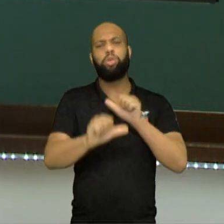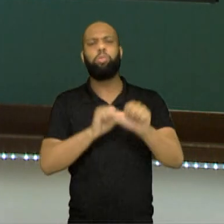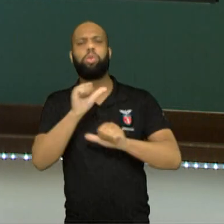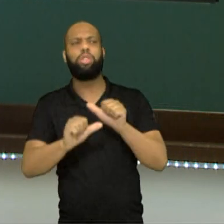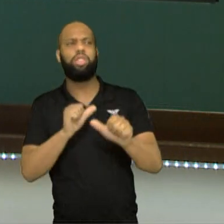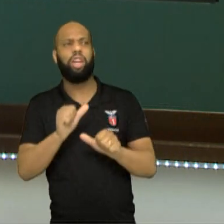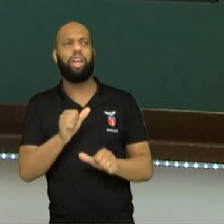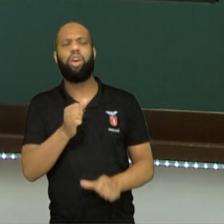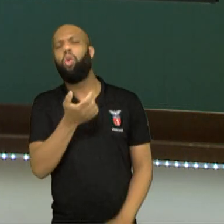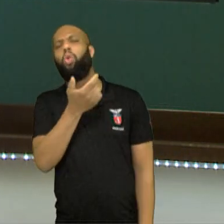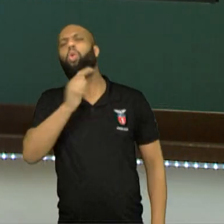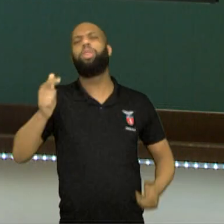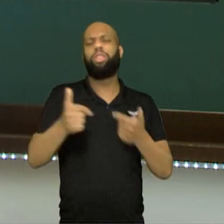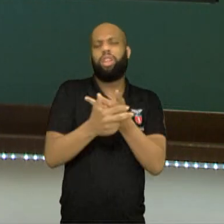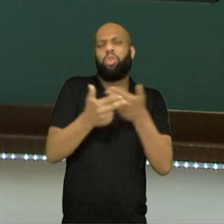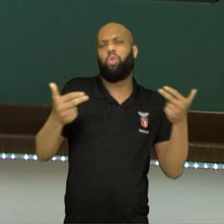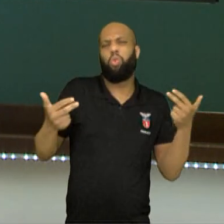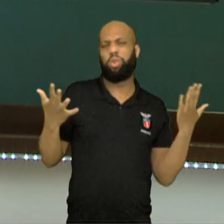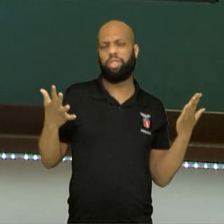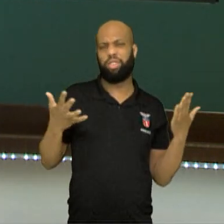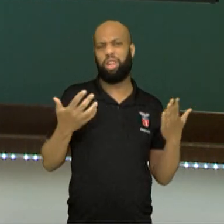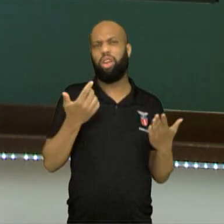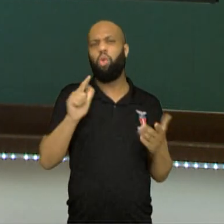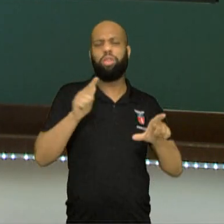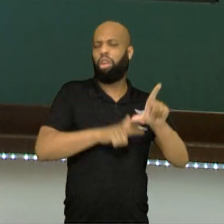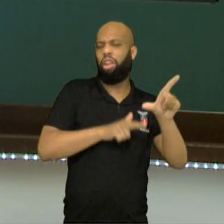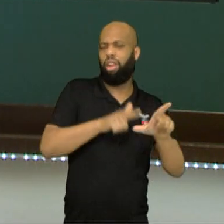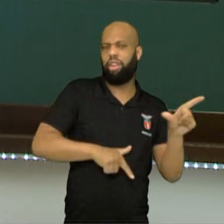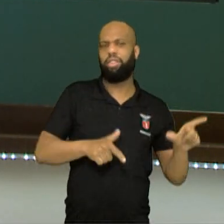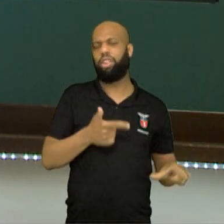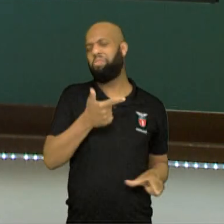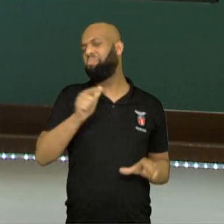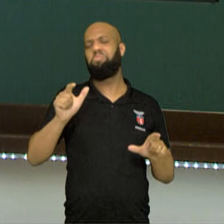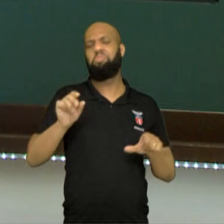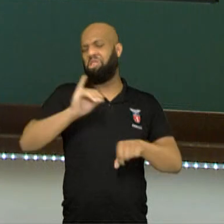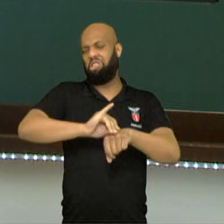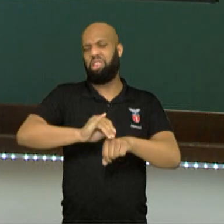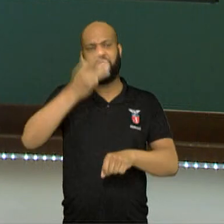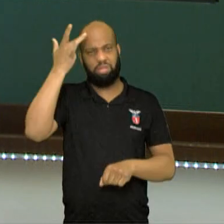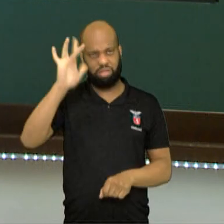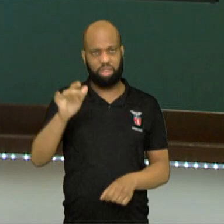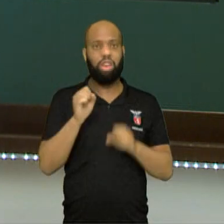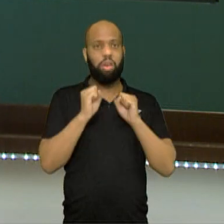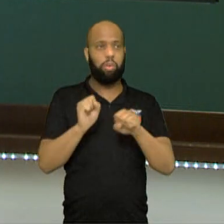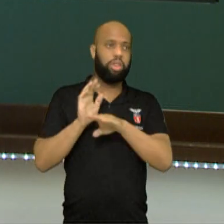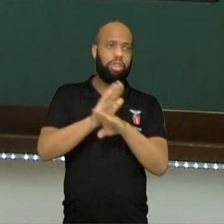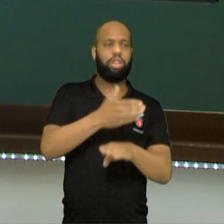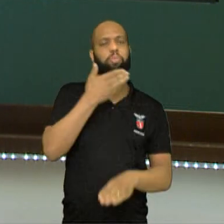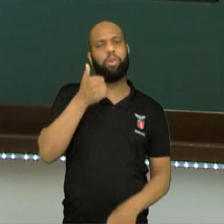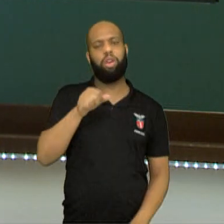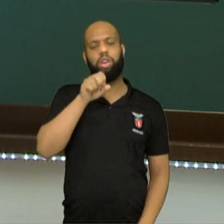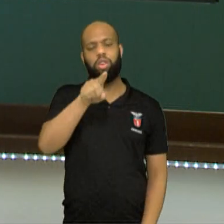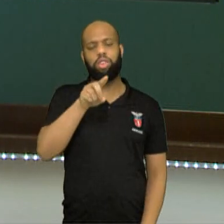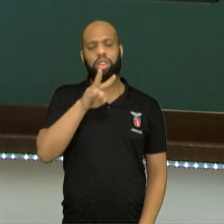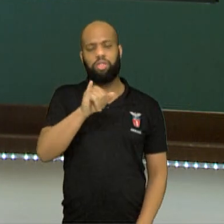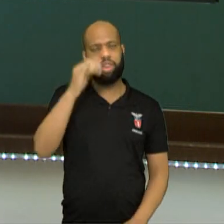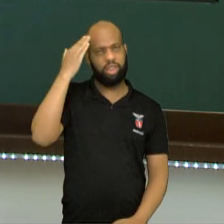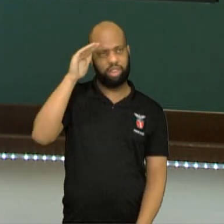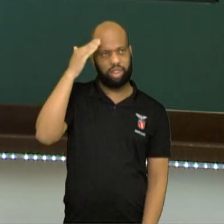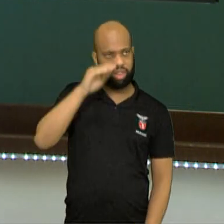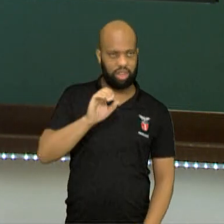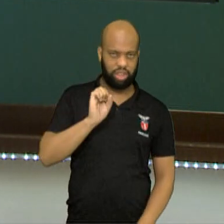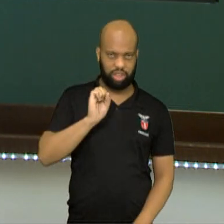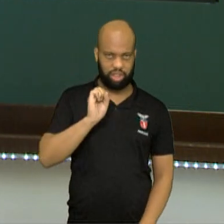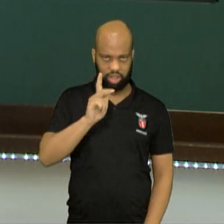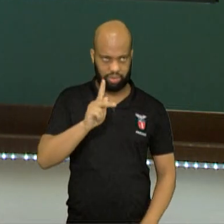por bala, né? Por caixinhas ou algum objeto, pode ser que te ajude melhor na hora de fazer o entendimento, tá